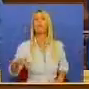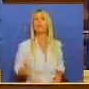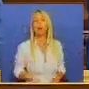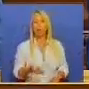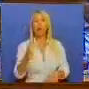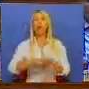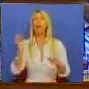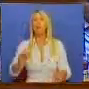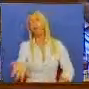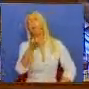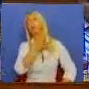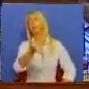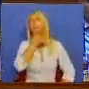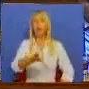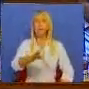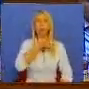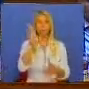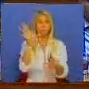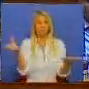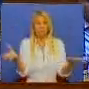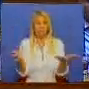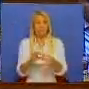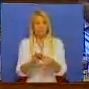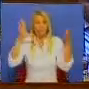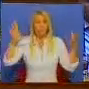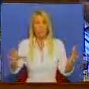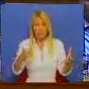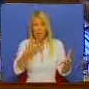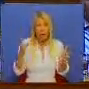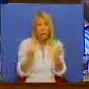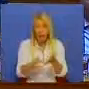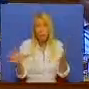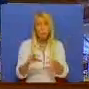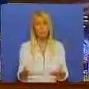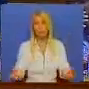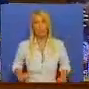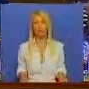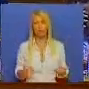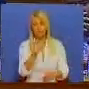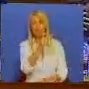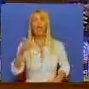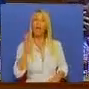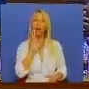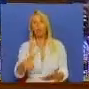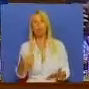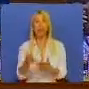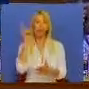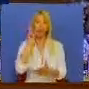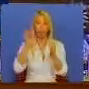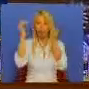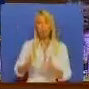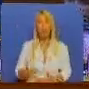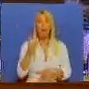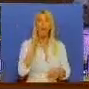de uma demagogia precária que nunca se viu confirmada nos factos. Que foi um erro desvalorizar a eletrificação nos